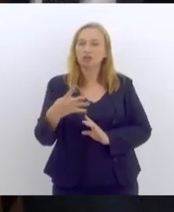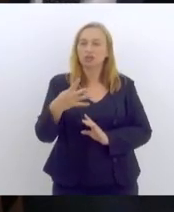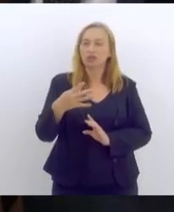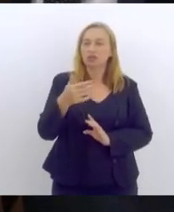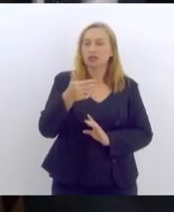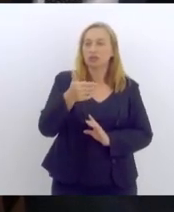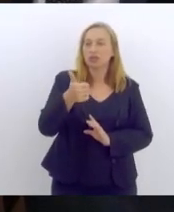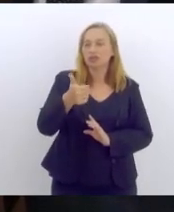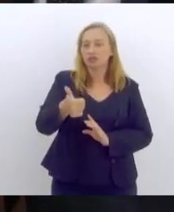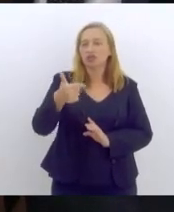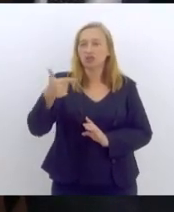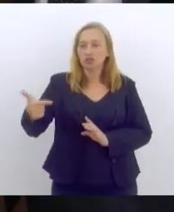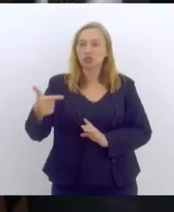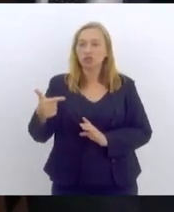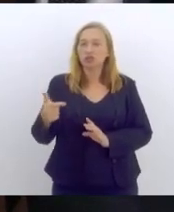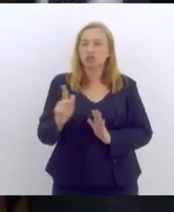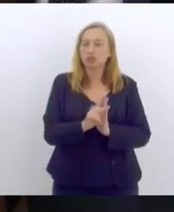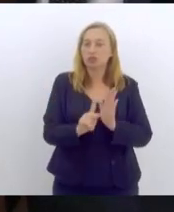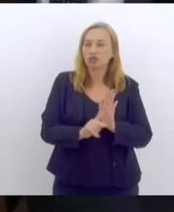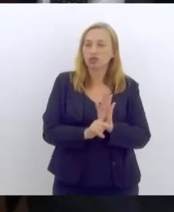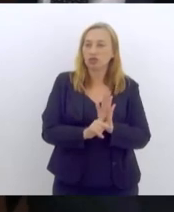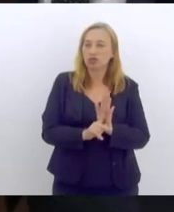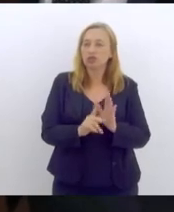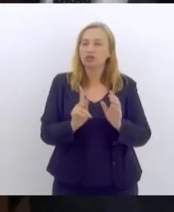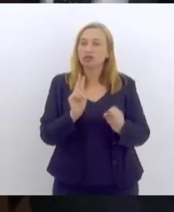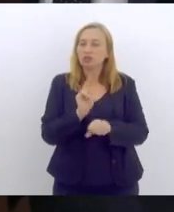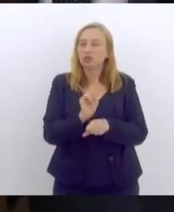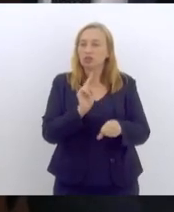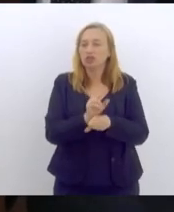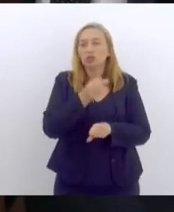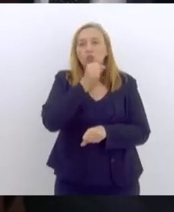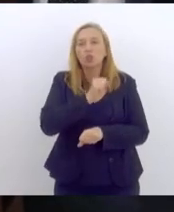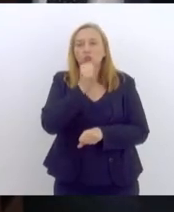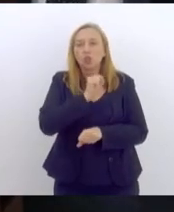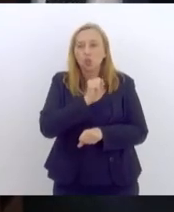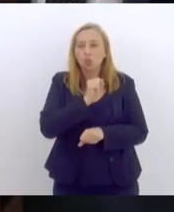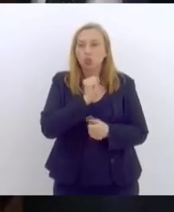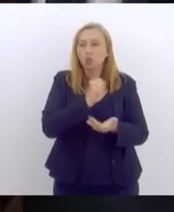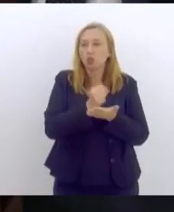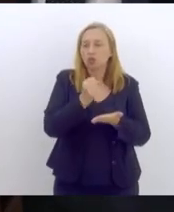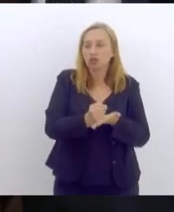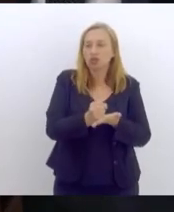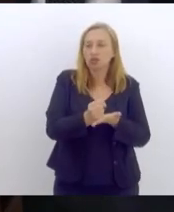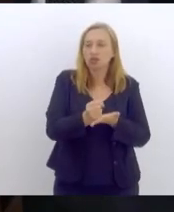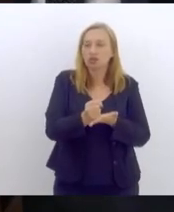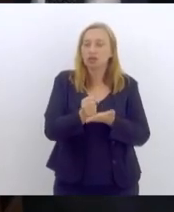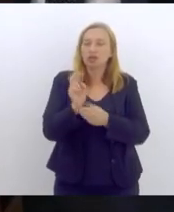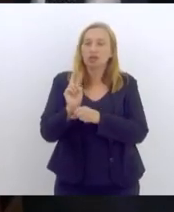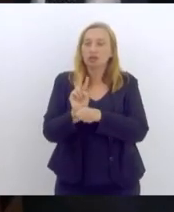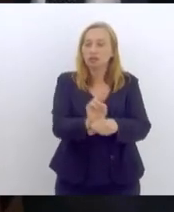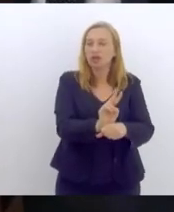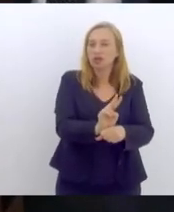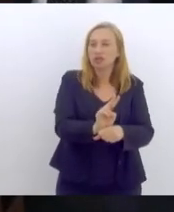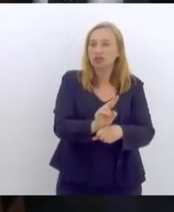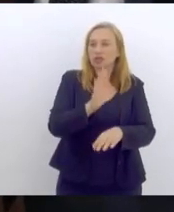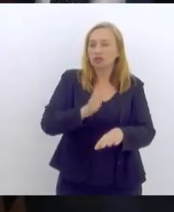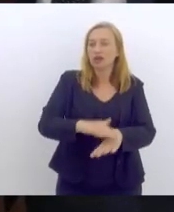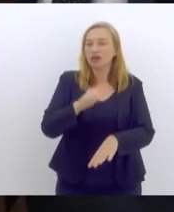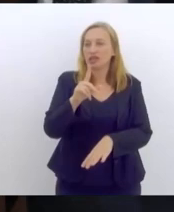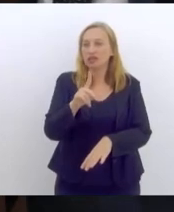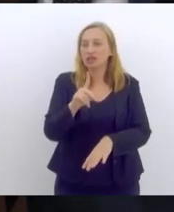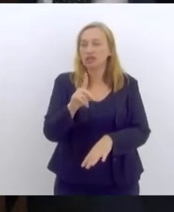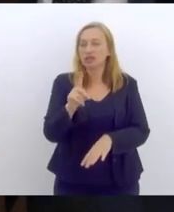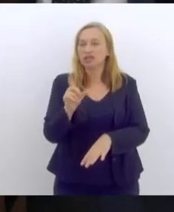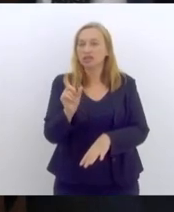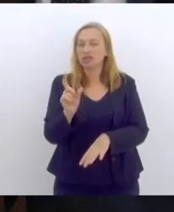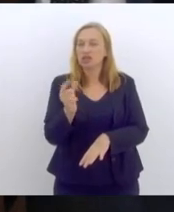6514/22. É um projeto que estabelece medidas de proteção aos idosos quando da contratação de empréstimos e de demais linhas de crédito.